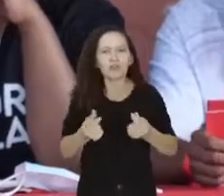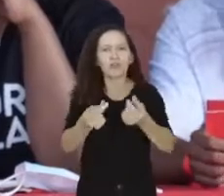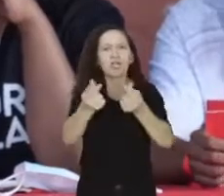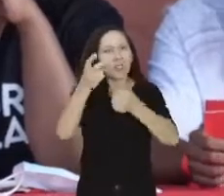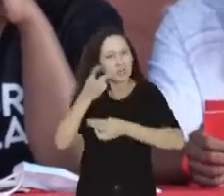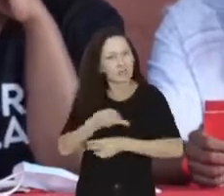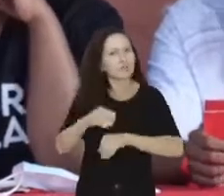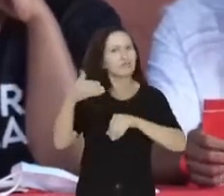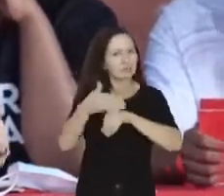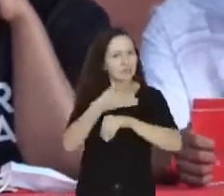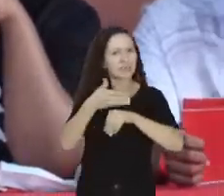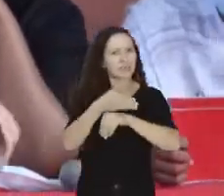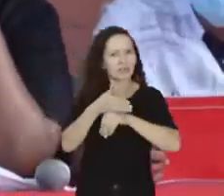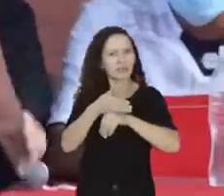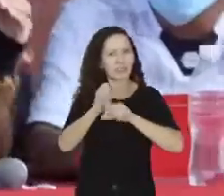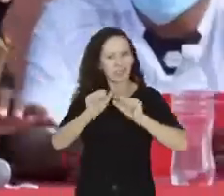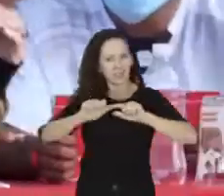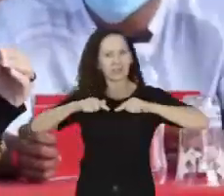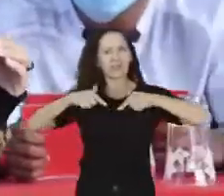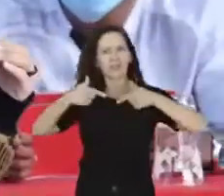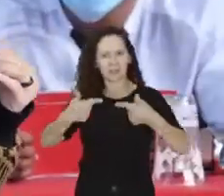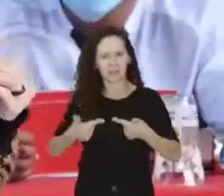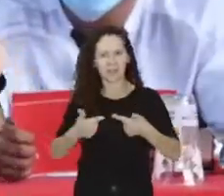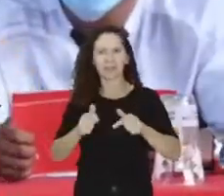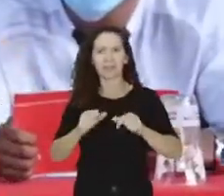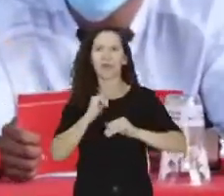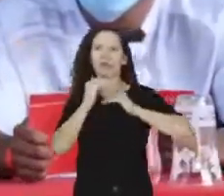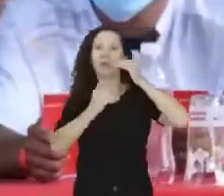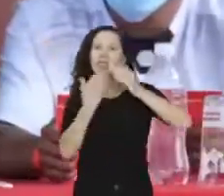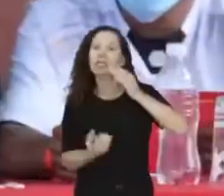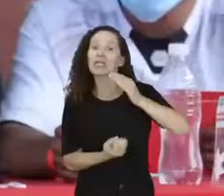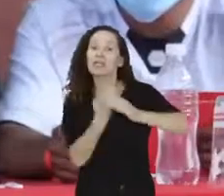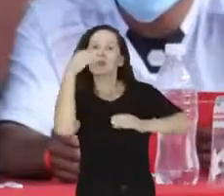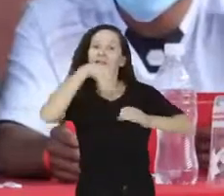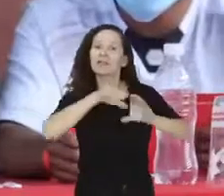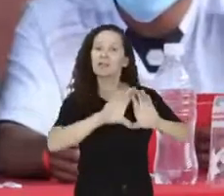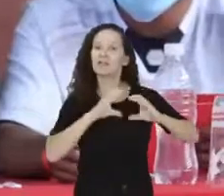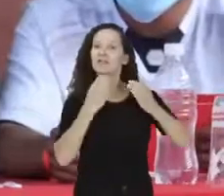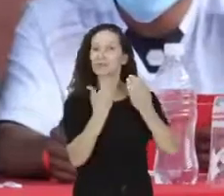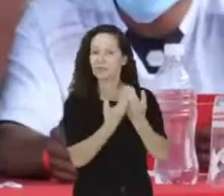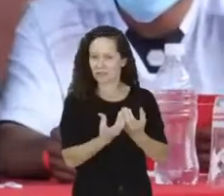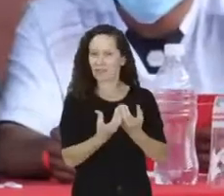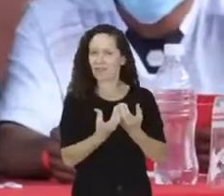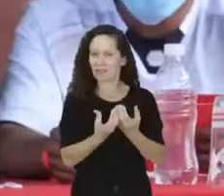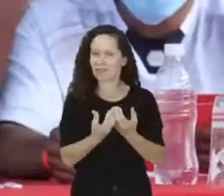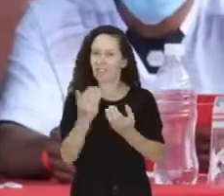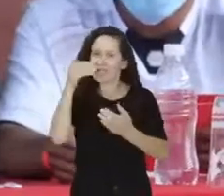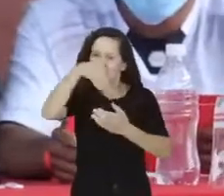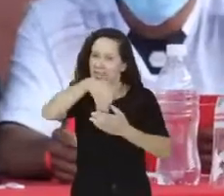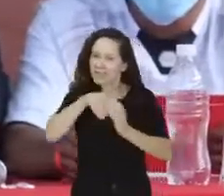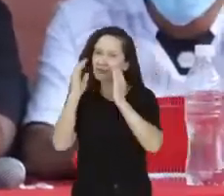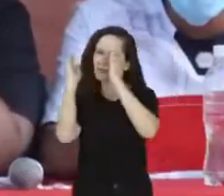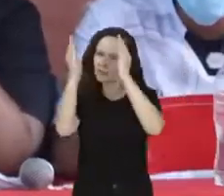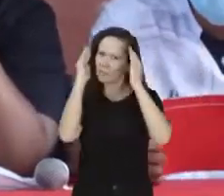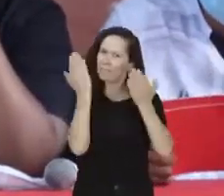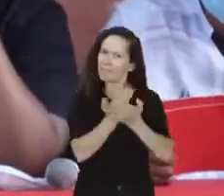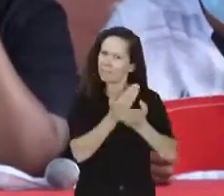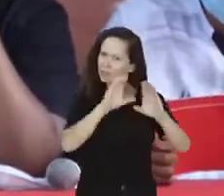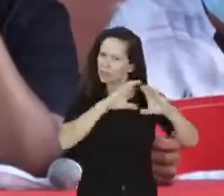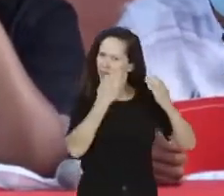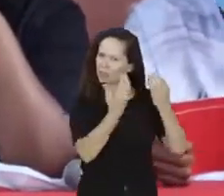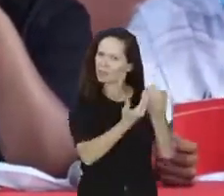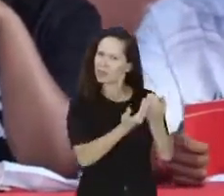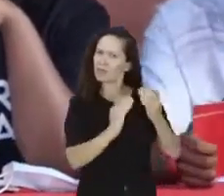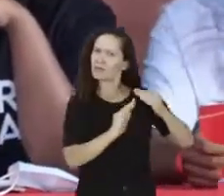das ações que são desenvolvidas na comunidade de Heliópolis e dentro da Biblioteca Comunitária de Heliópolis. Porque a